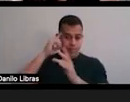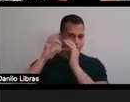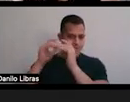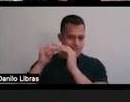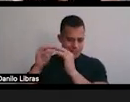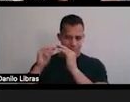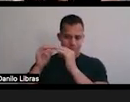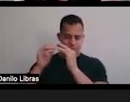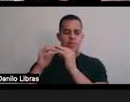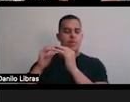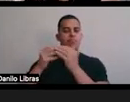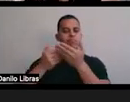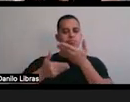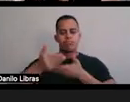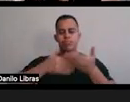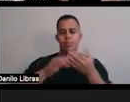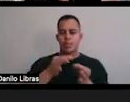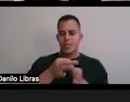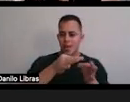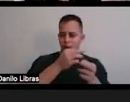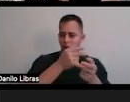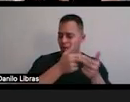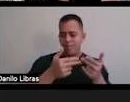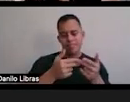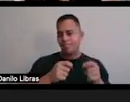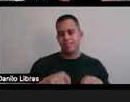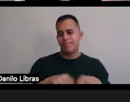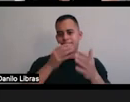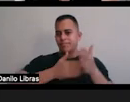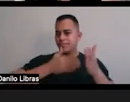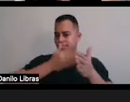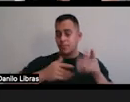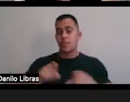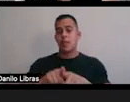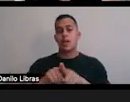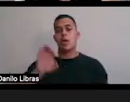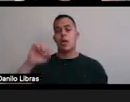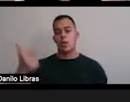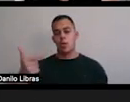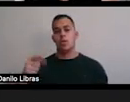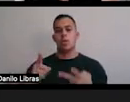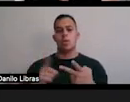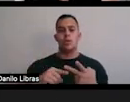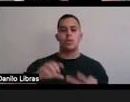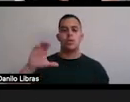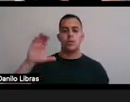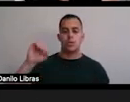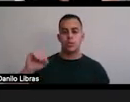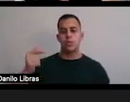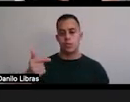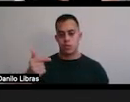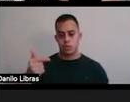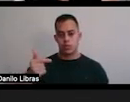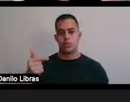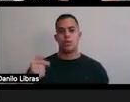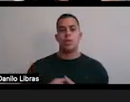Com isso, a gente tem um aumento da produção de espécies reativas, tanto de oxigênio quanto de nitrogênio. A gente tem